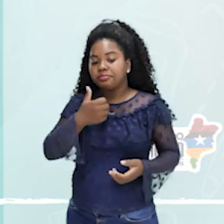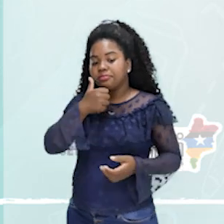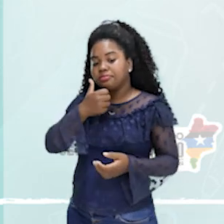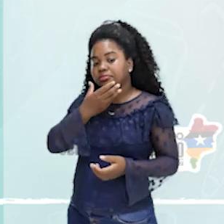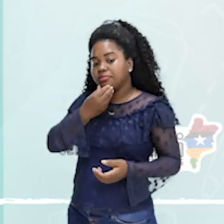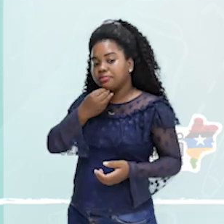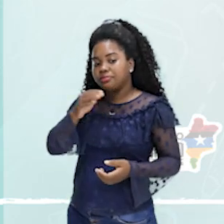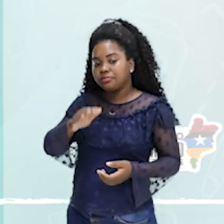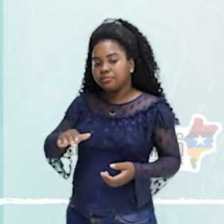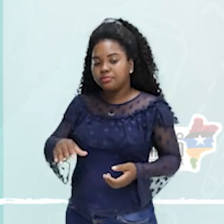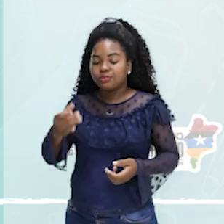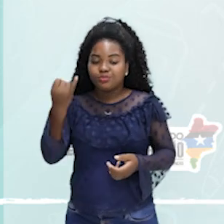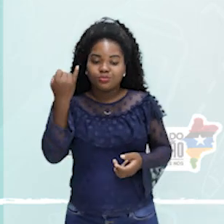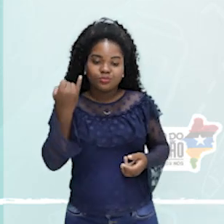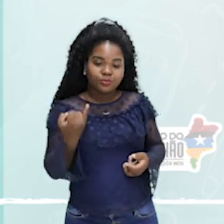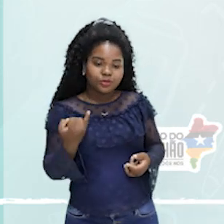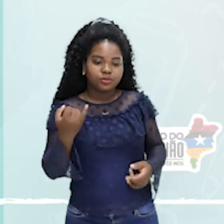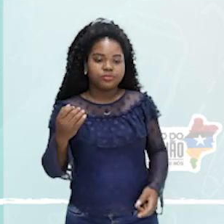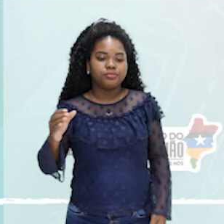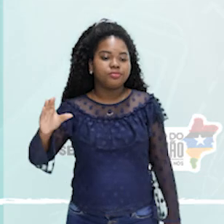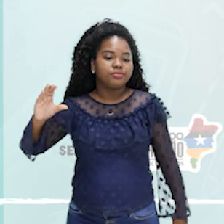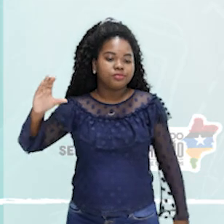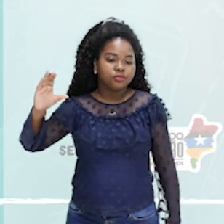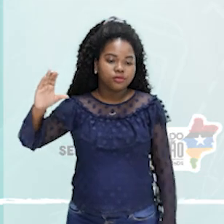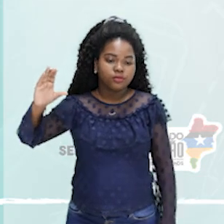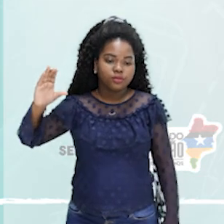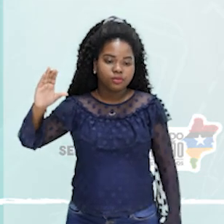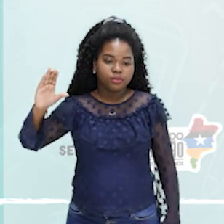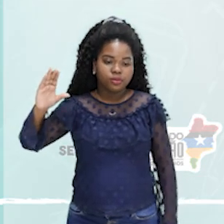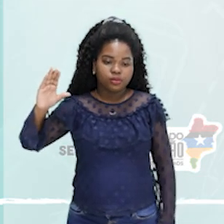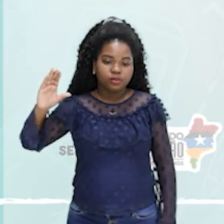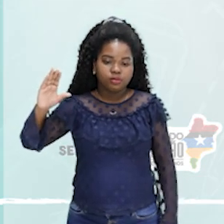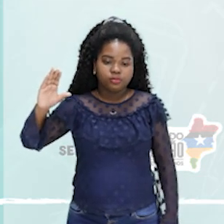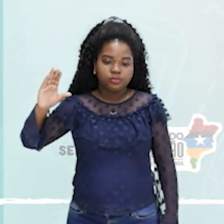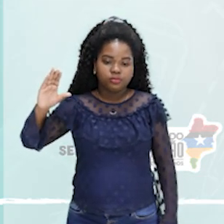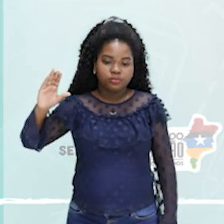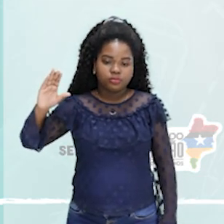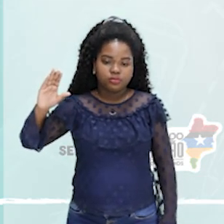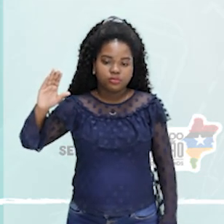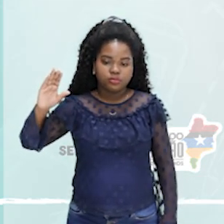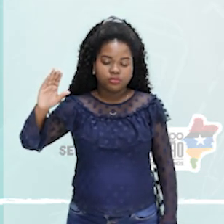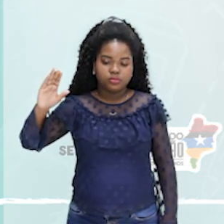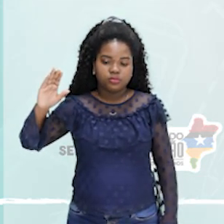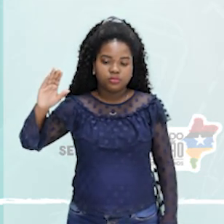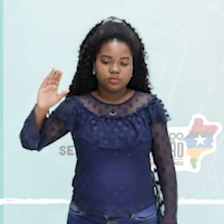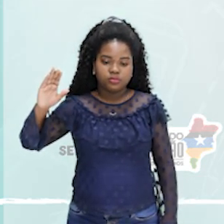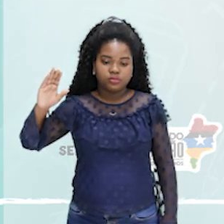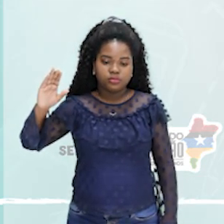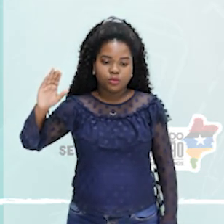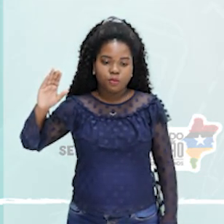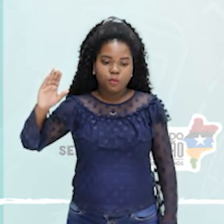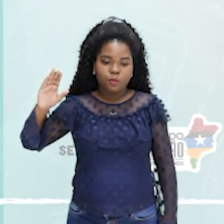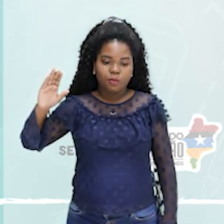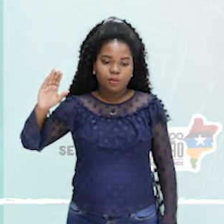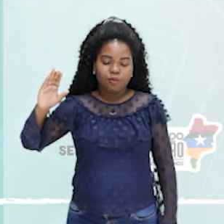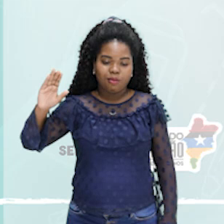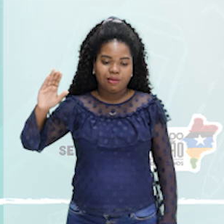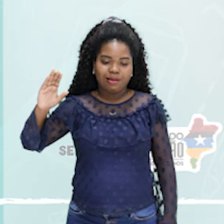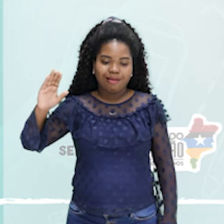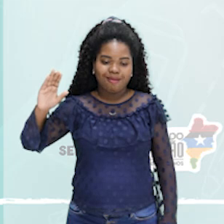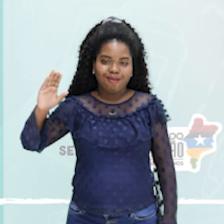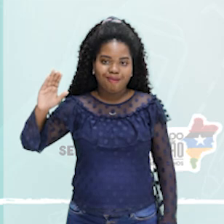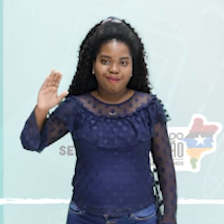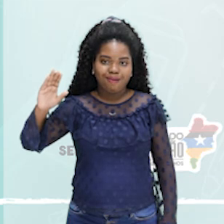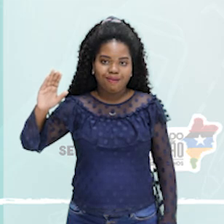de desnutrição. Letra C. A produção em massa de biocombustíveis representa um desrespeito